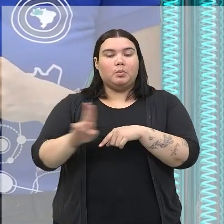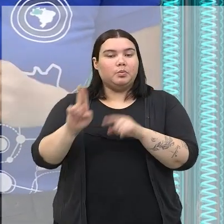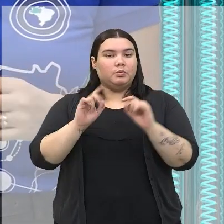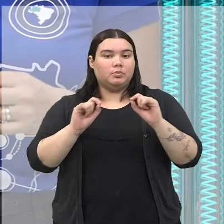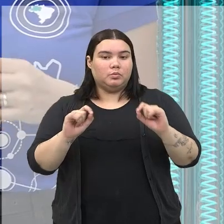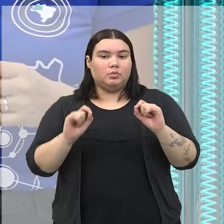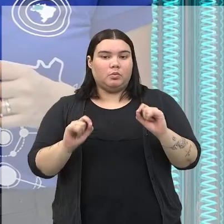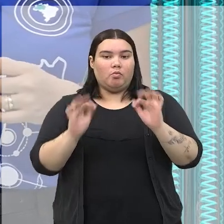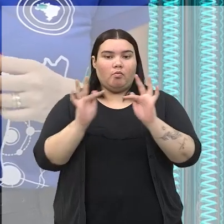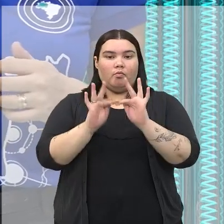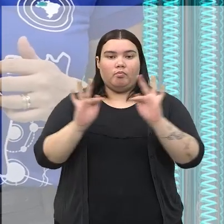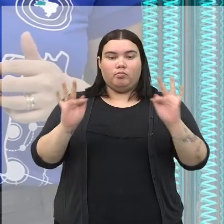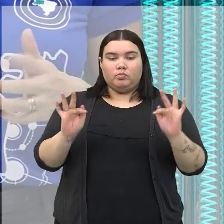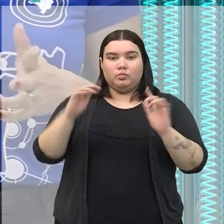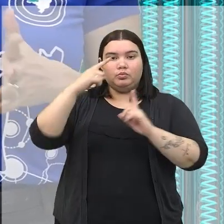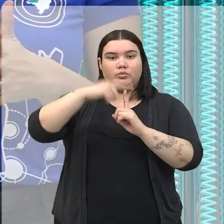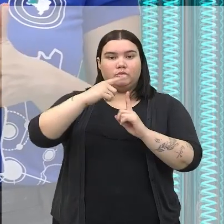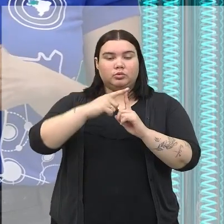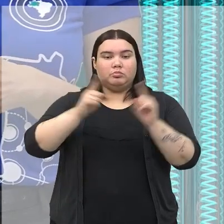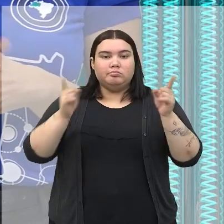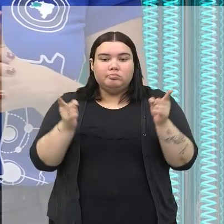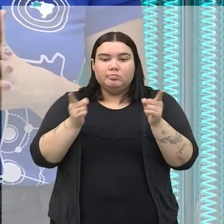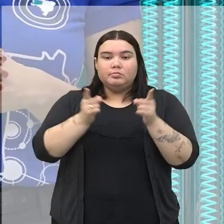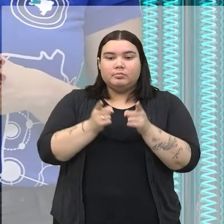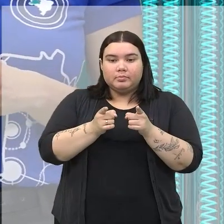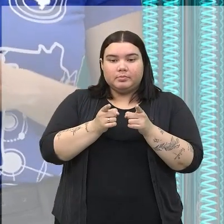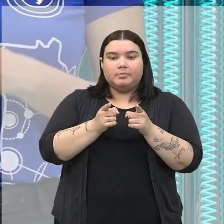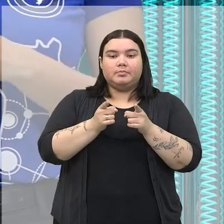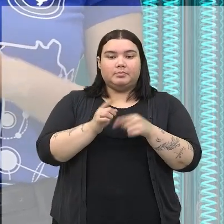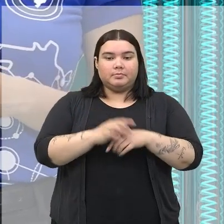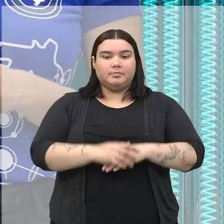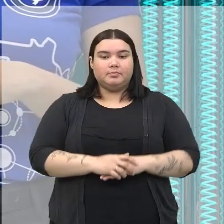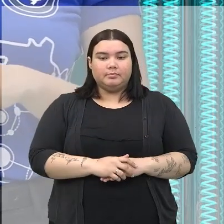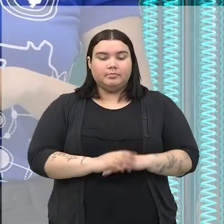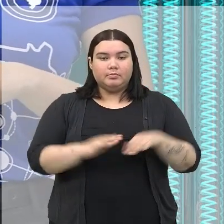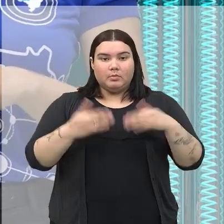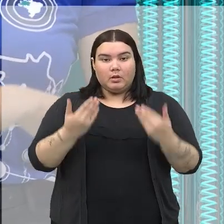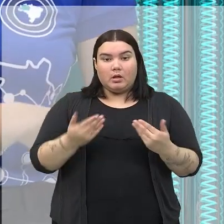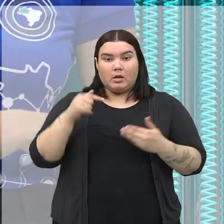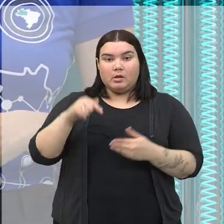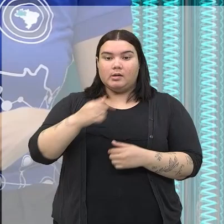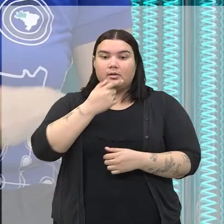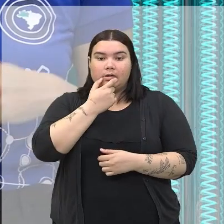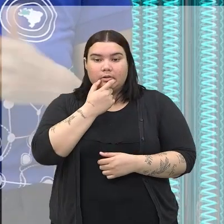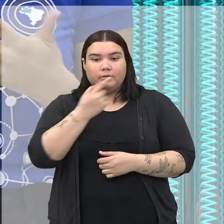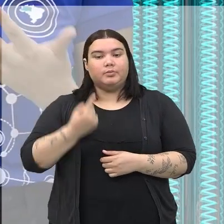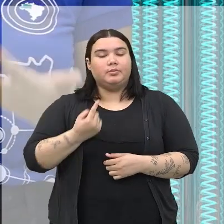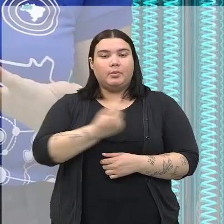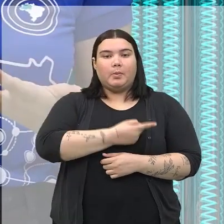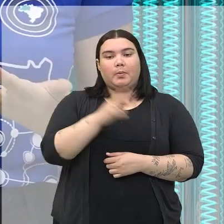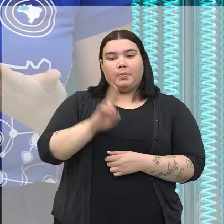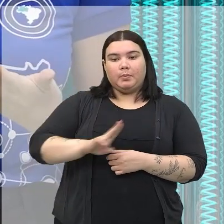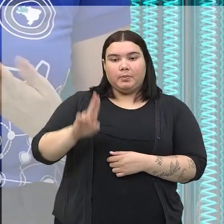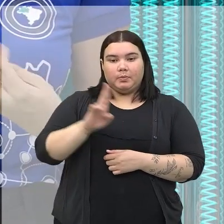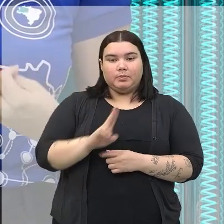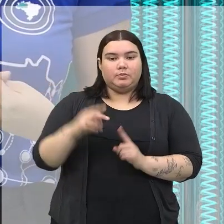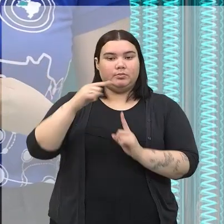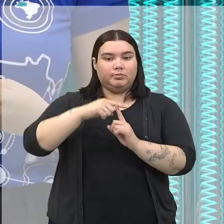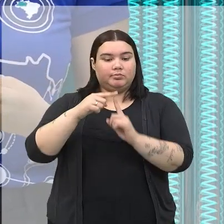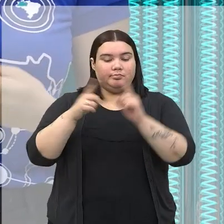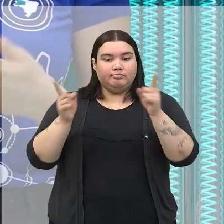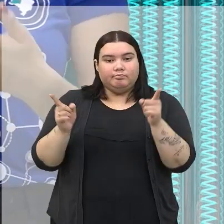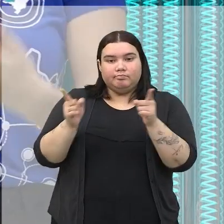a forma contraída, a forma abreviada. Na língua inglesa, nós usamos muito a forma